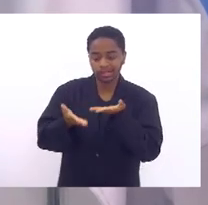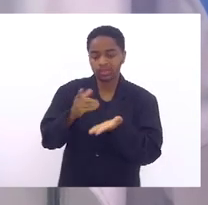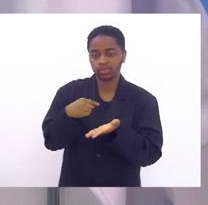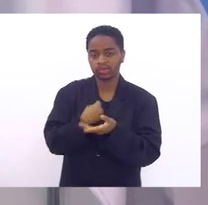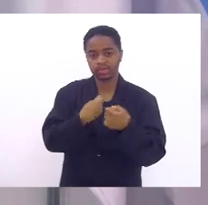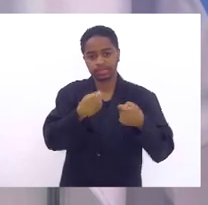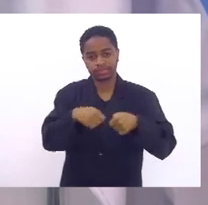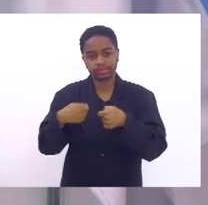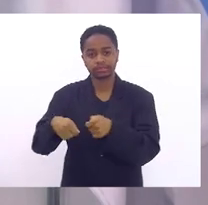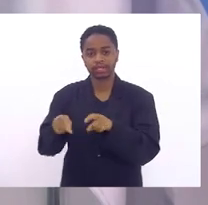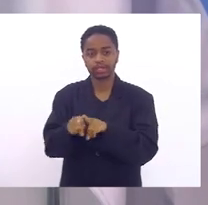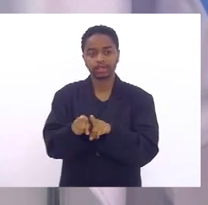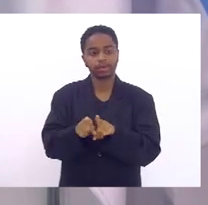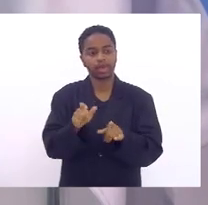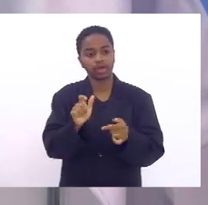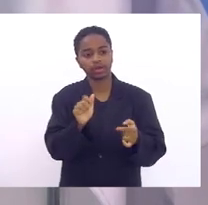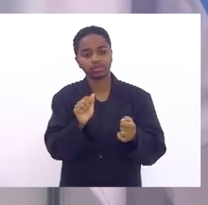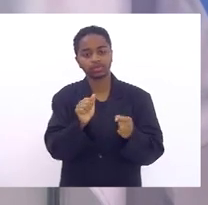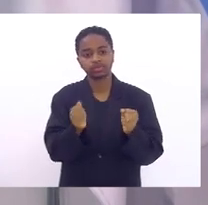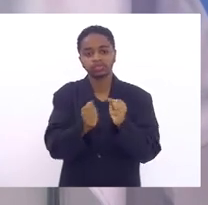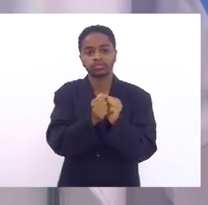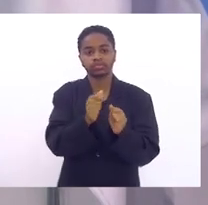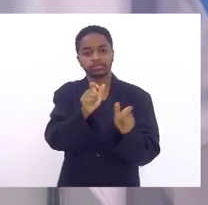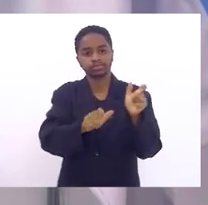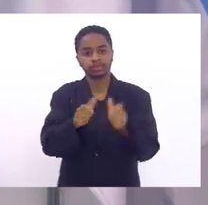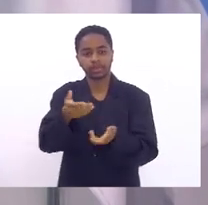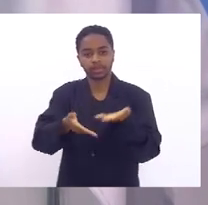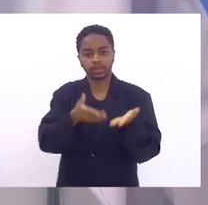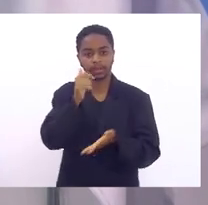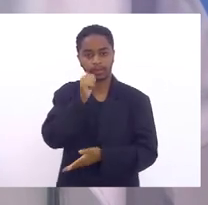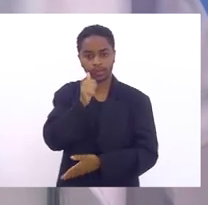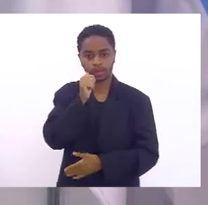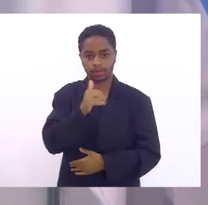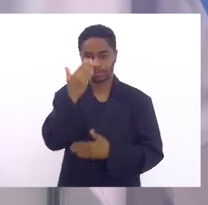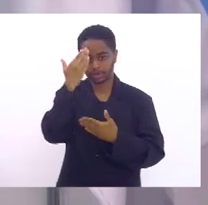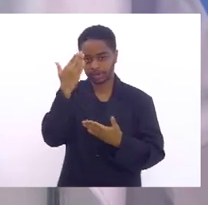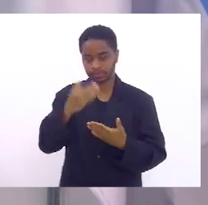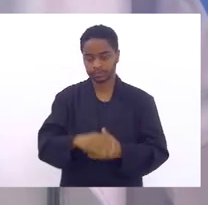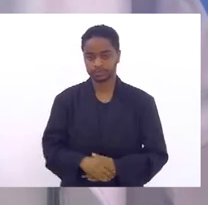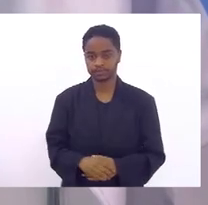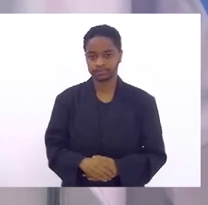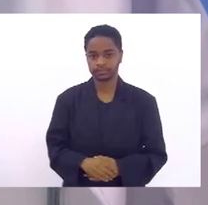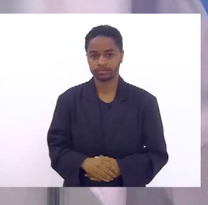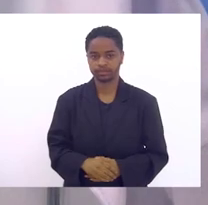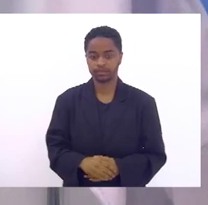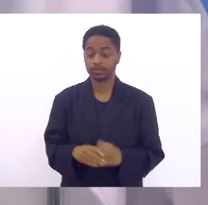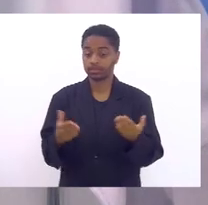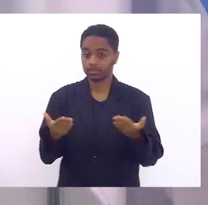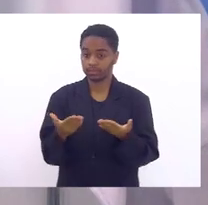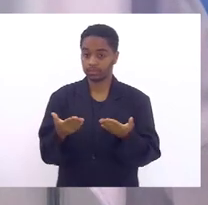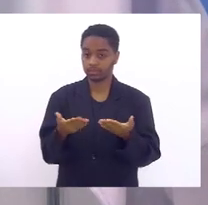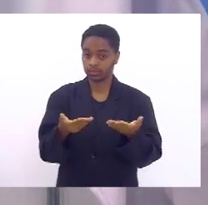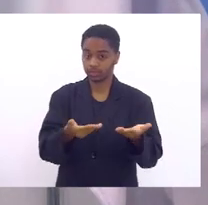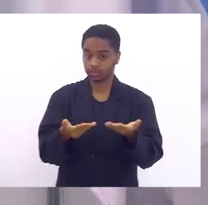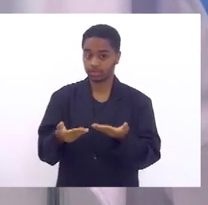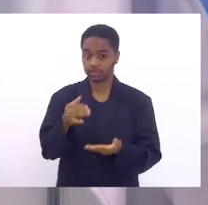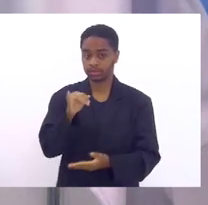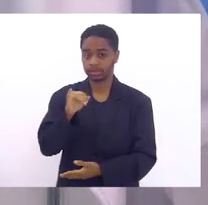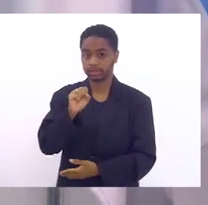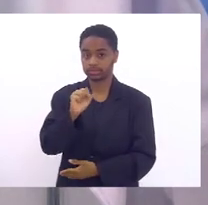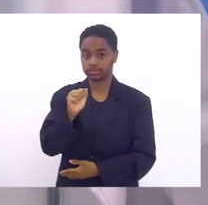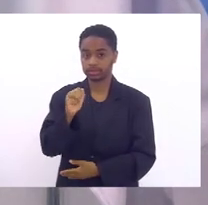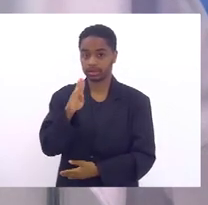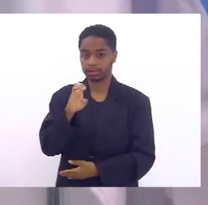atendidas pela comissão de defesa dos direitos das mulheres muito obrigada convida agora a senora Isabela